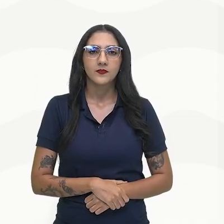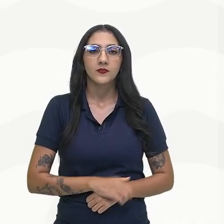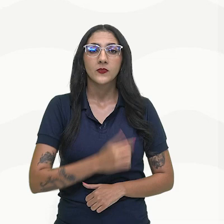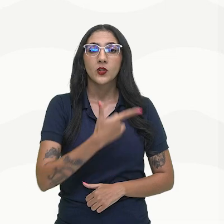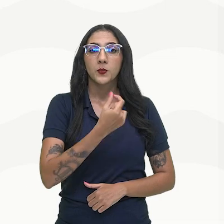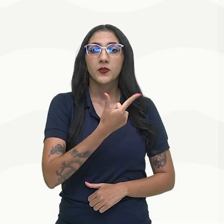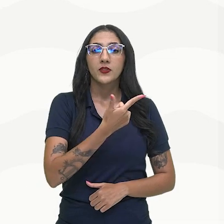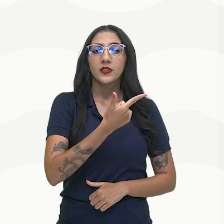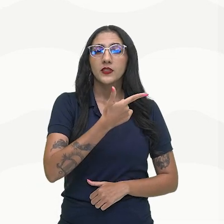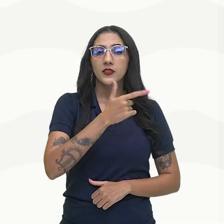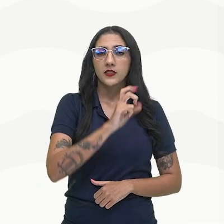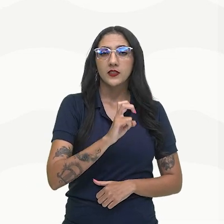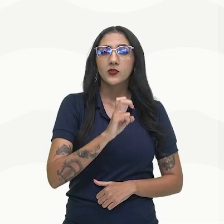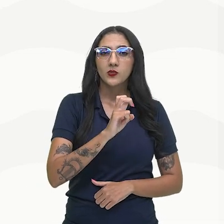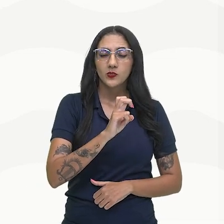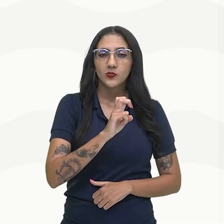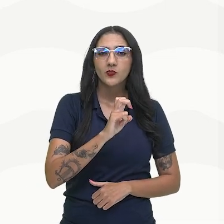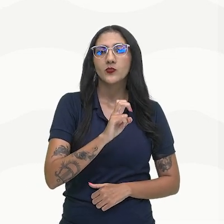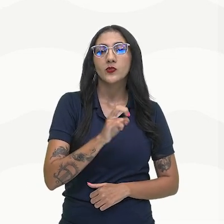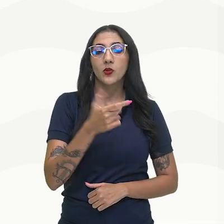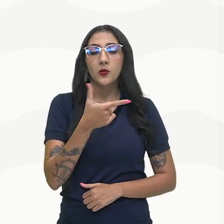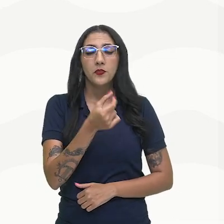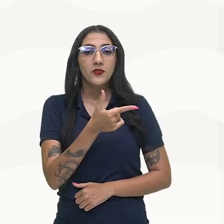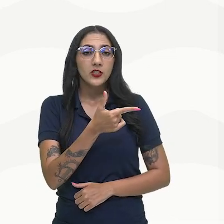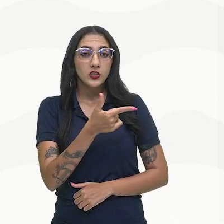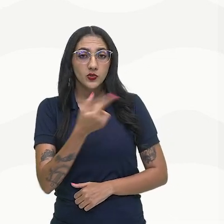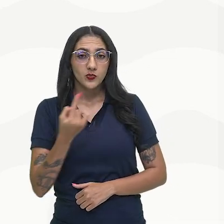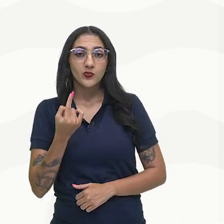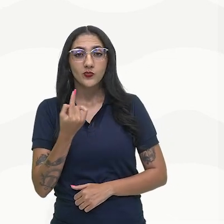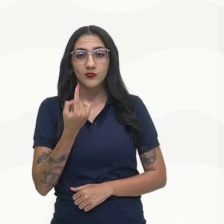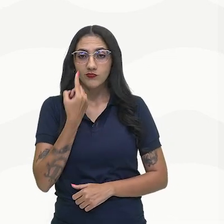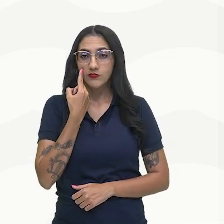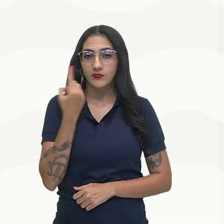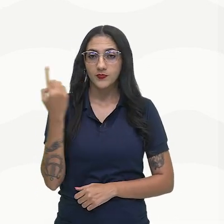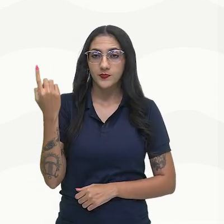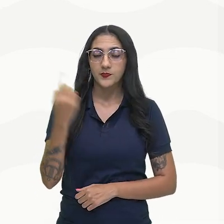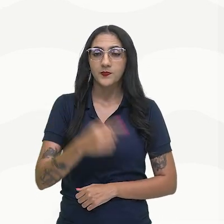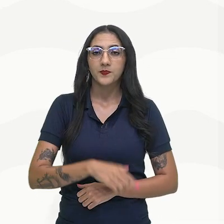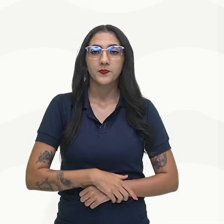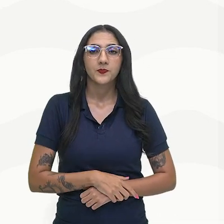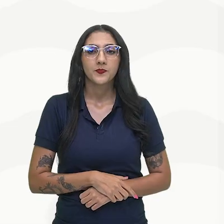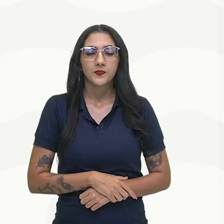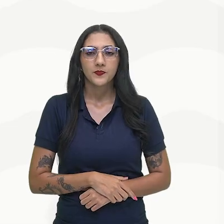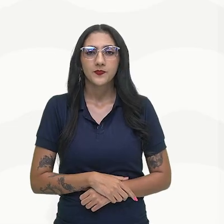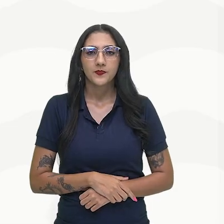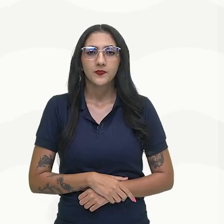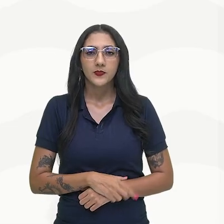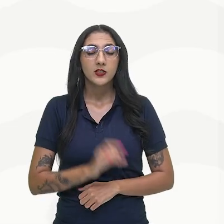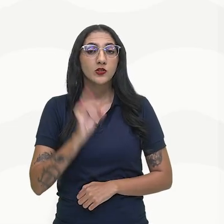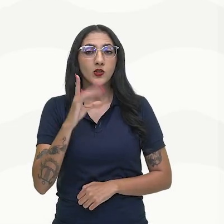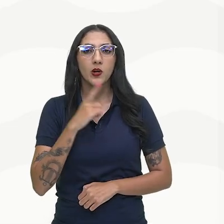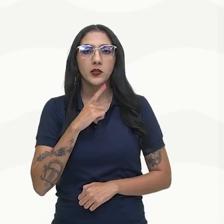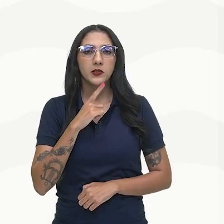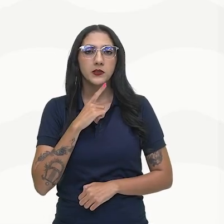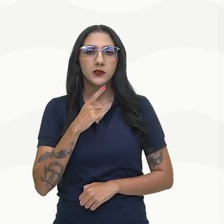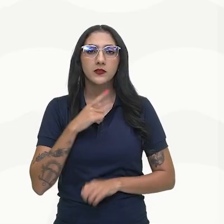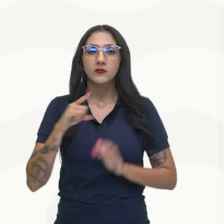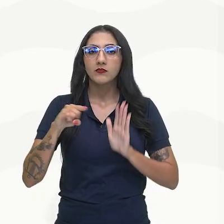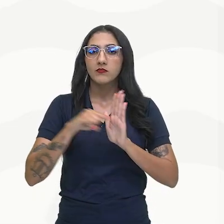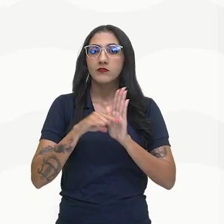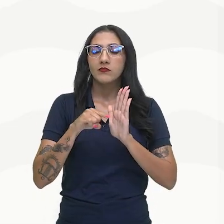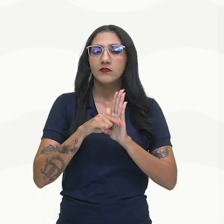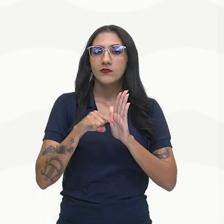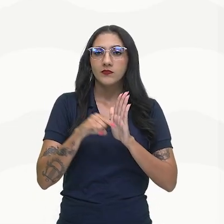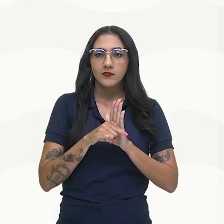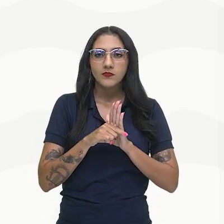2025, 1.500 empregos. 2021, 1.200 empregos. O que a gente faz? A diferença.